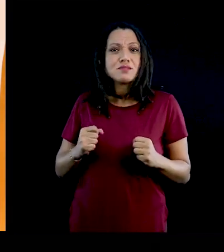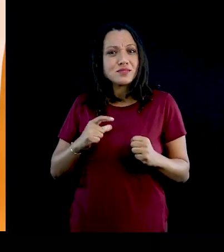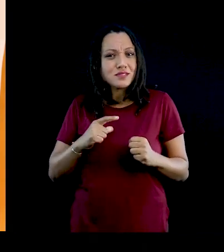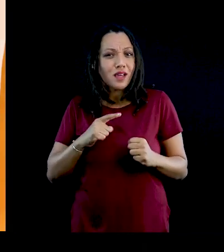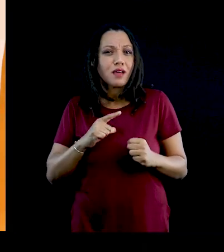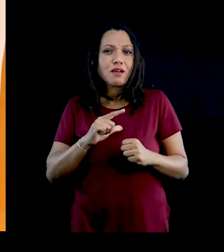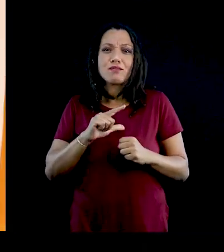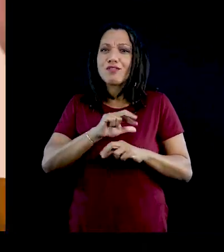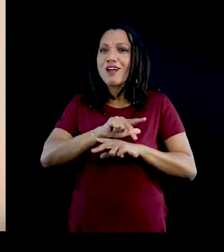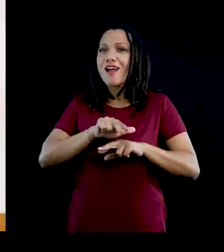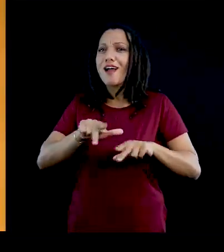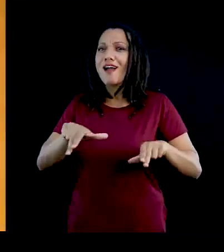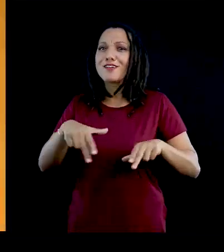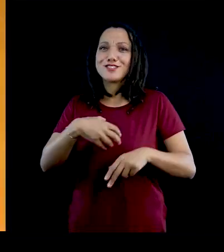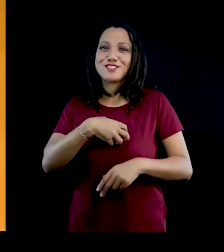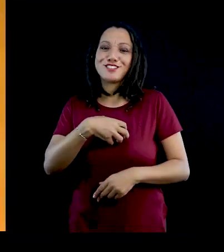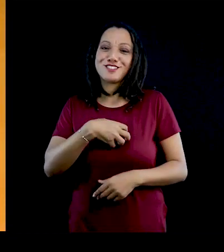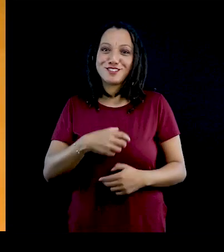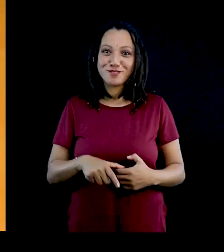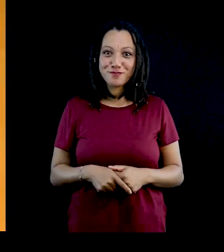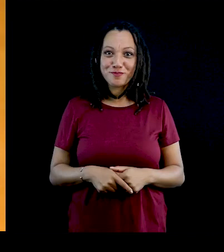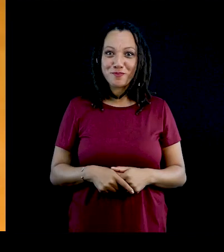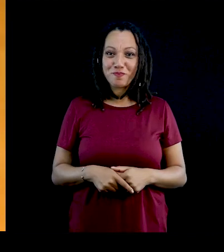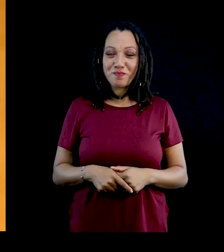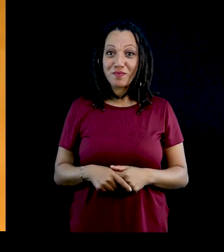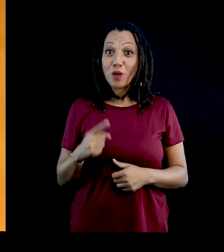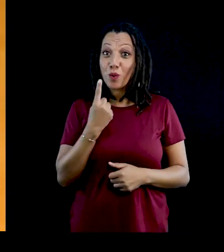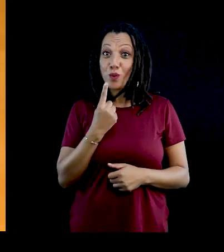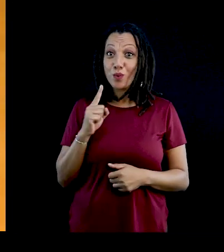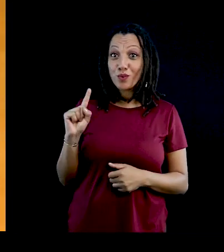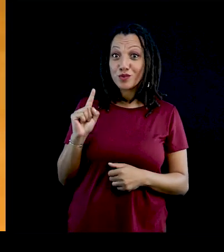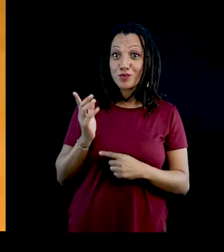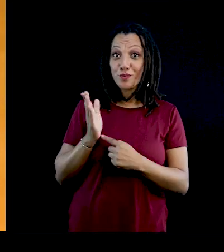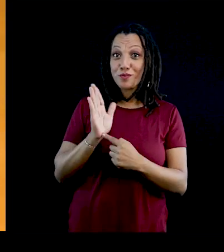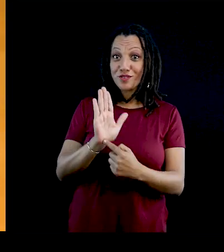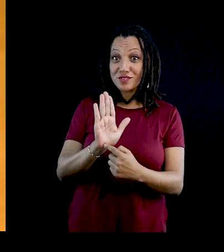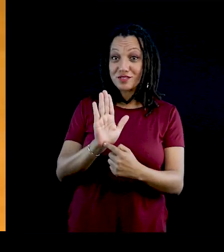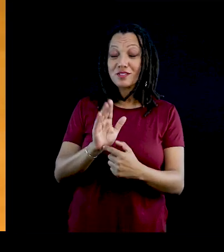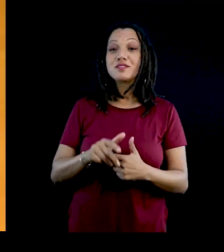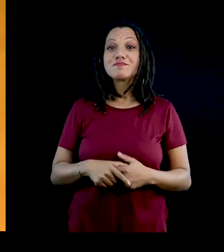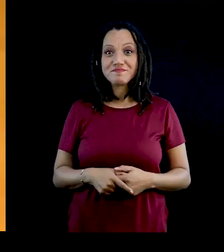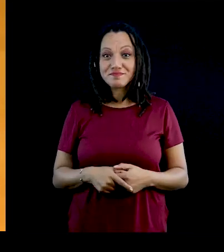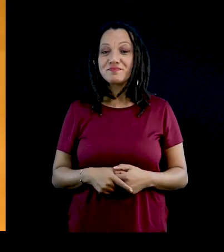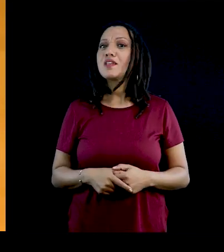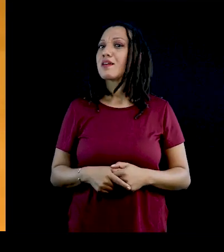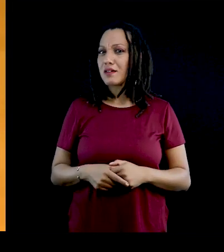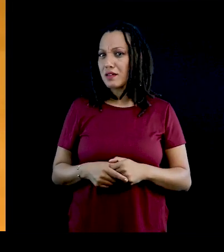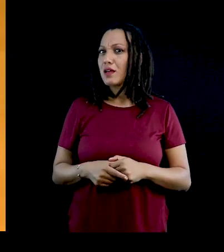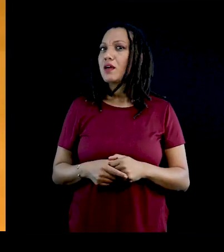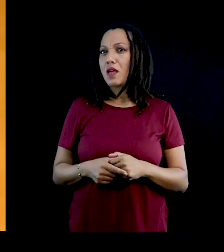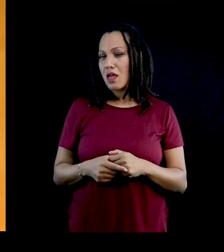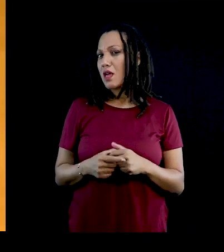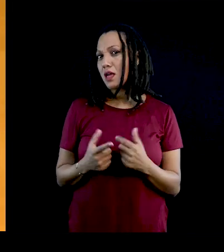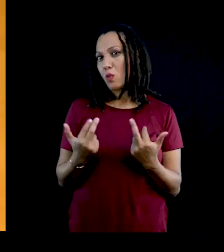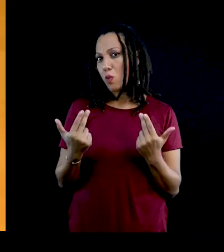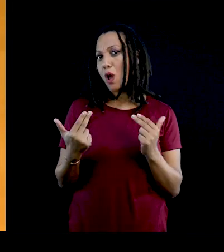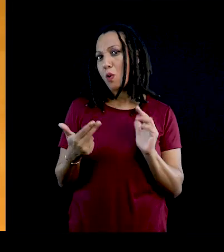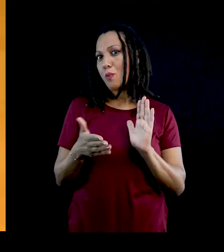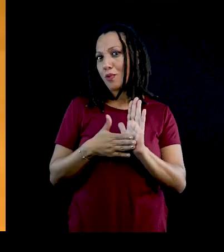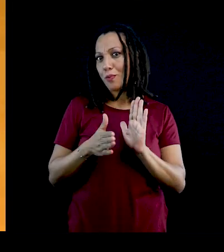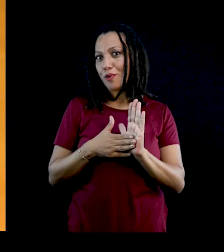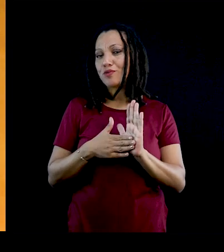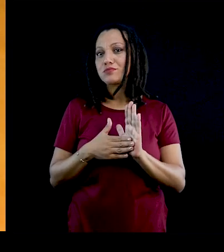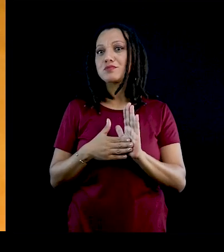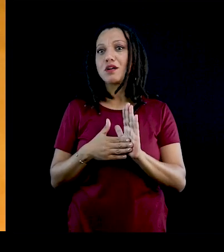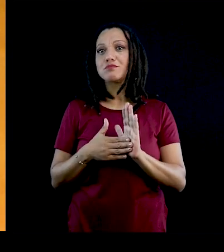encontrar outras maneiras. Bom, por último, eu quero apresentar esse outro trabalho que segue essa mesma proposta de ter cenários